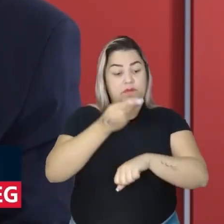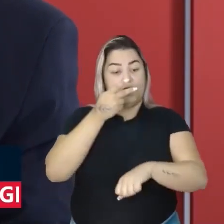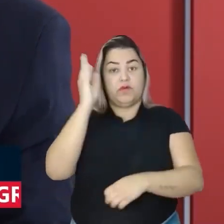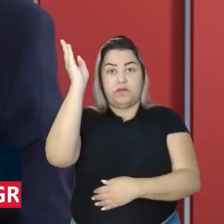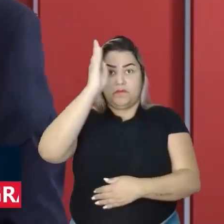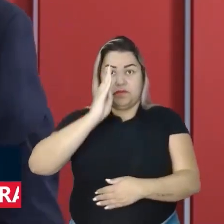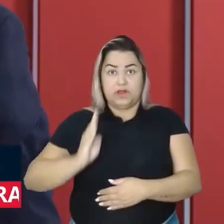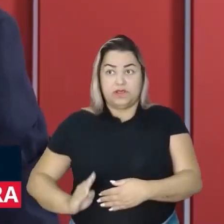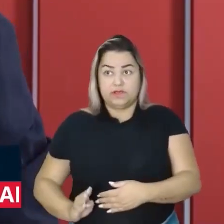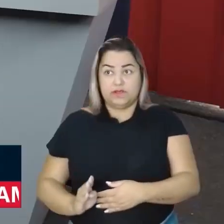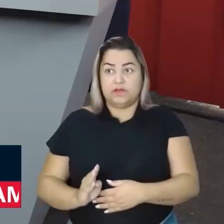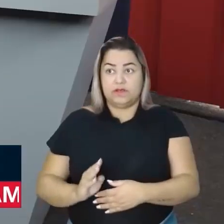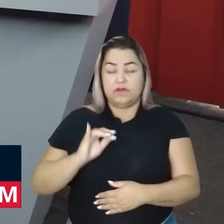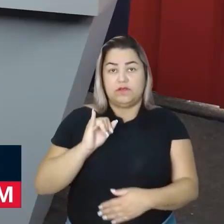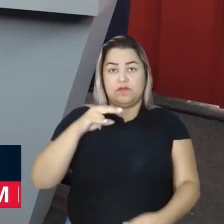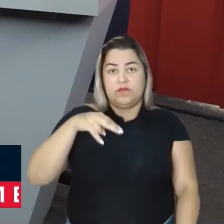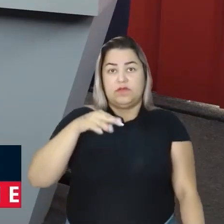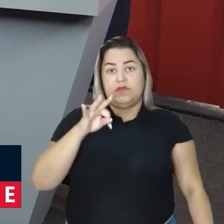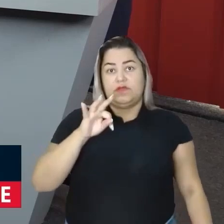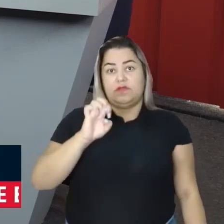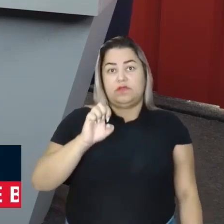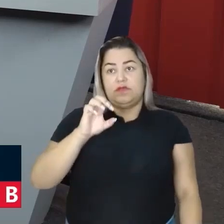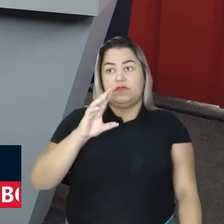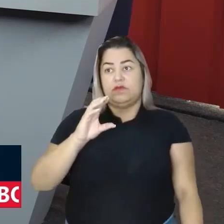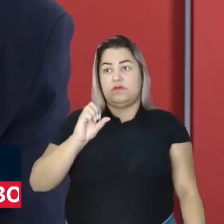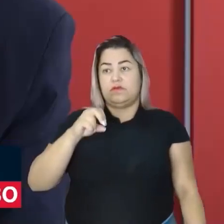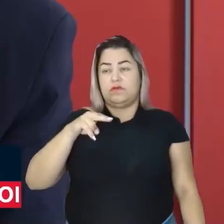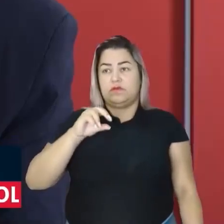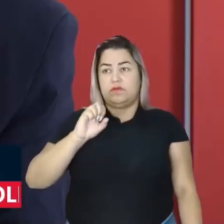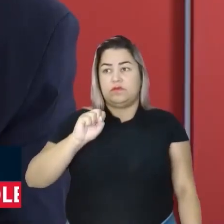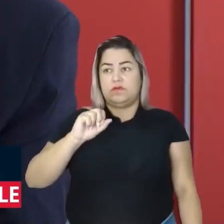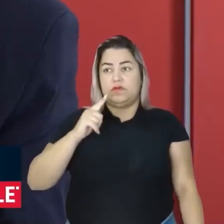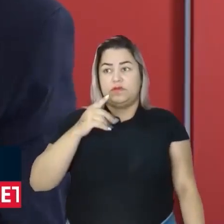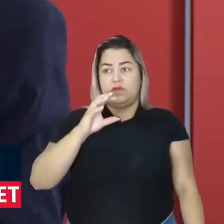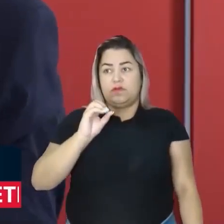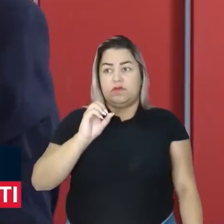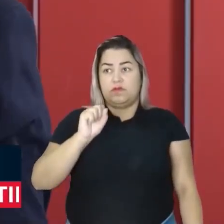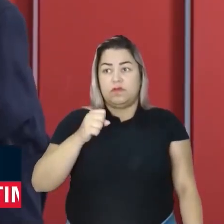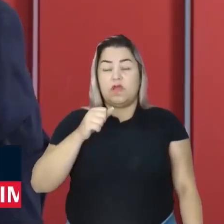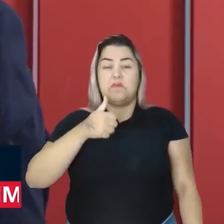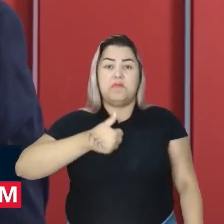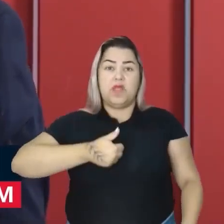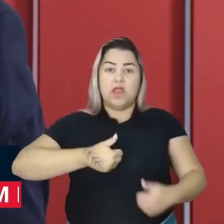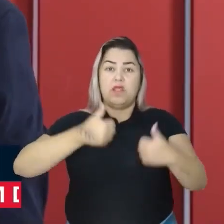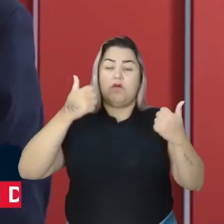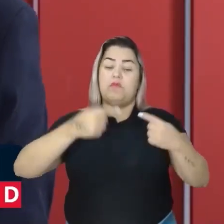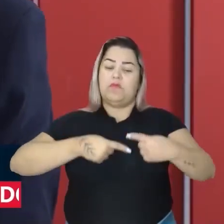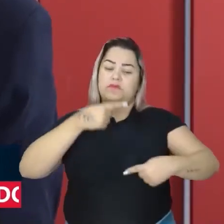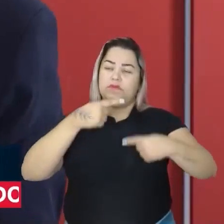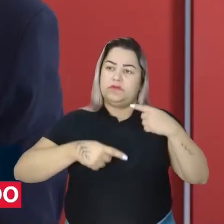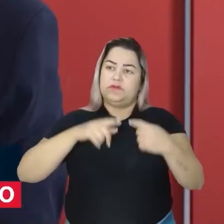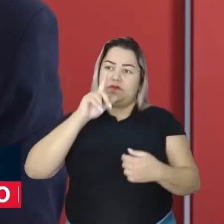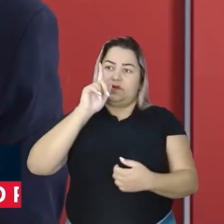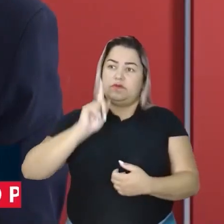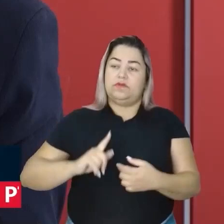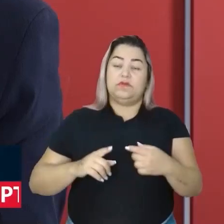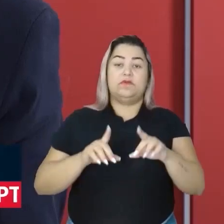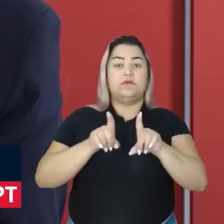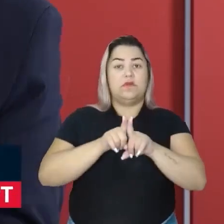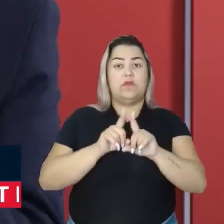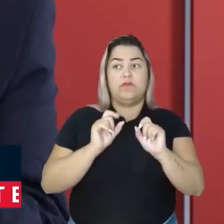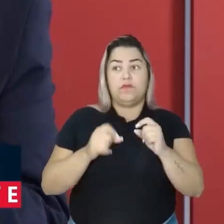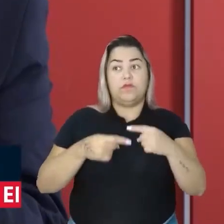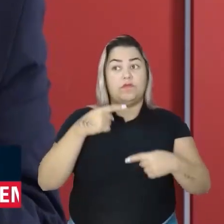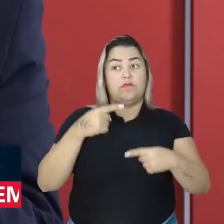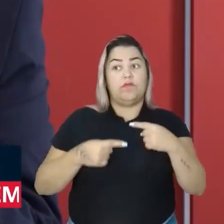Brasil no Interconselhos porque era a melhor política de gestão pública, a transversalidade. Então,